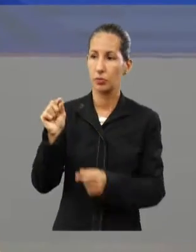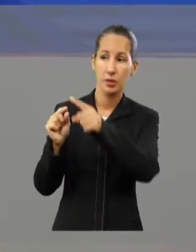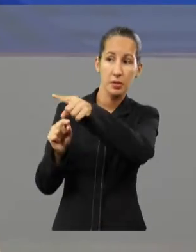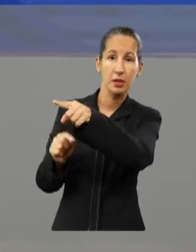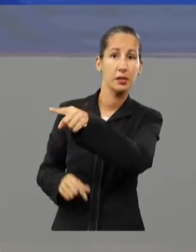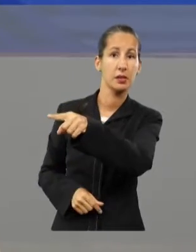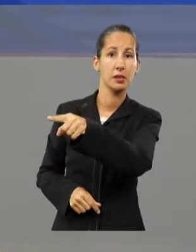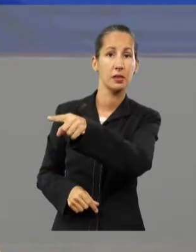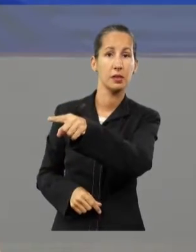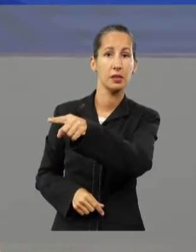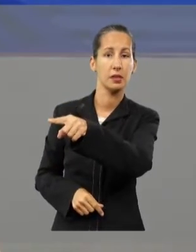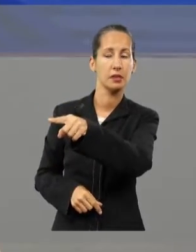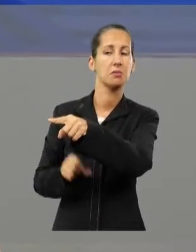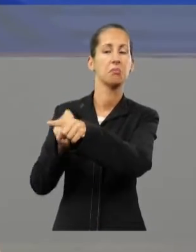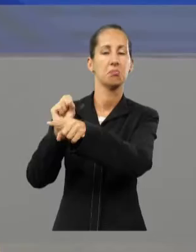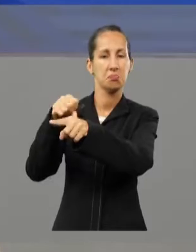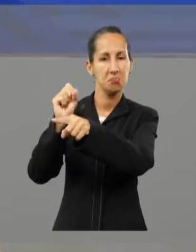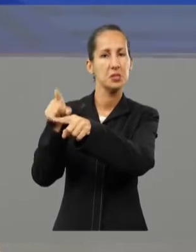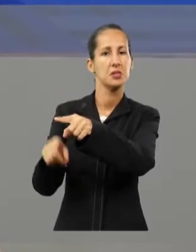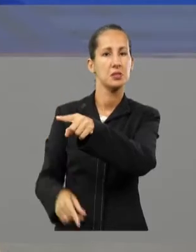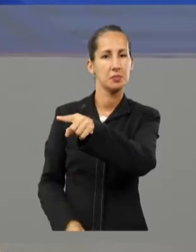aí. Vai.